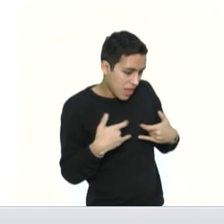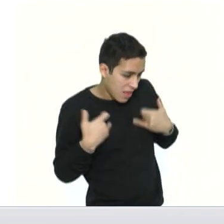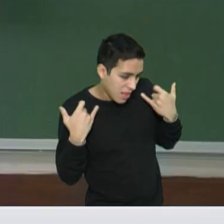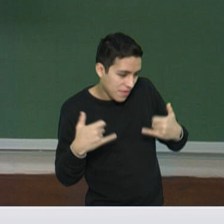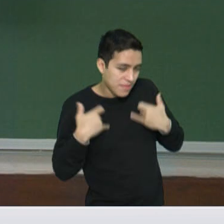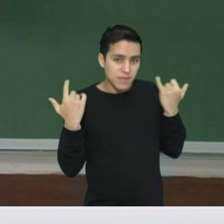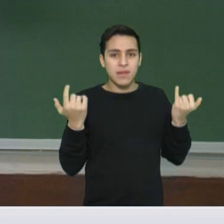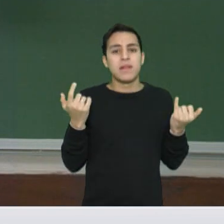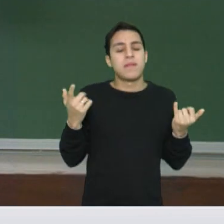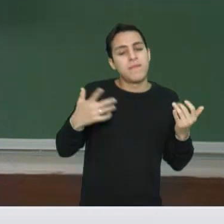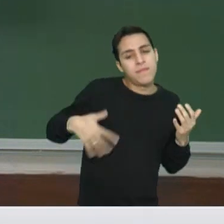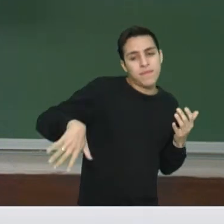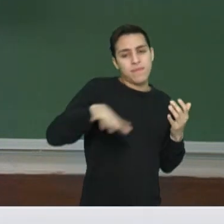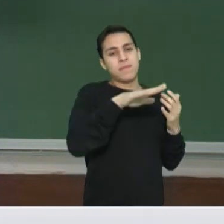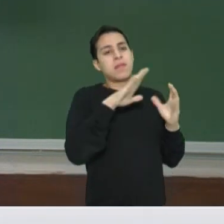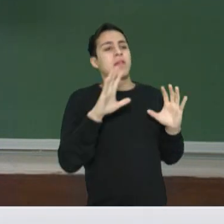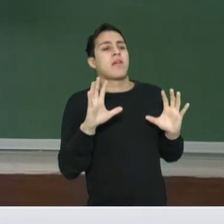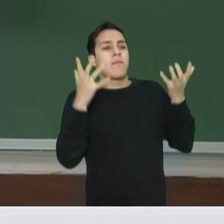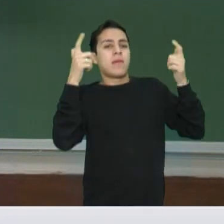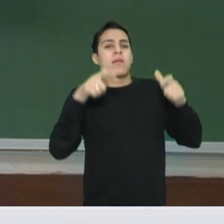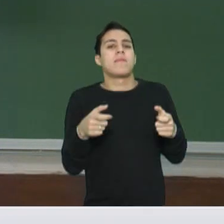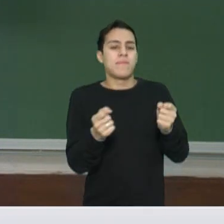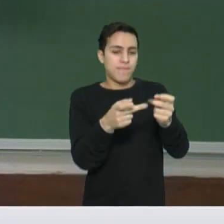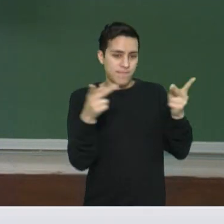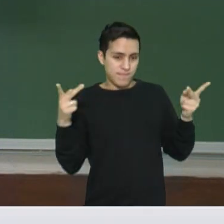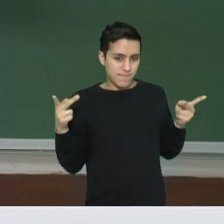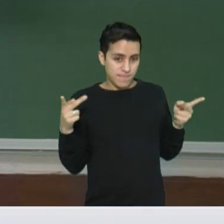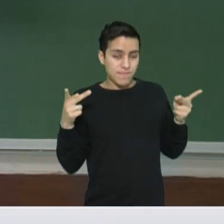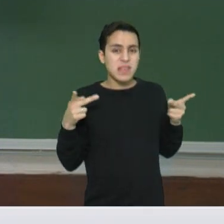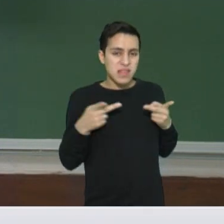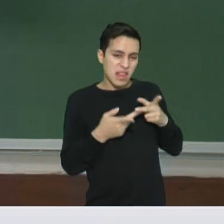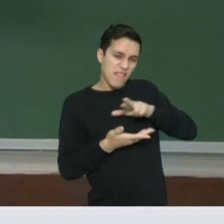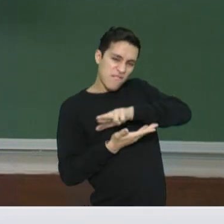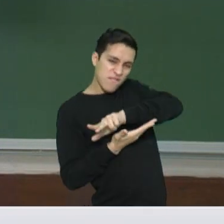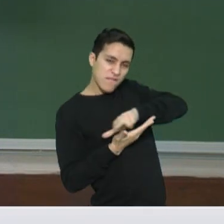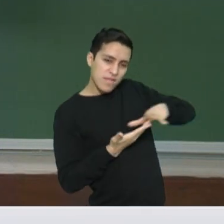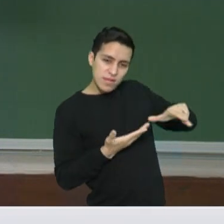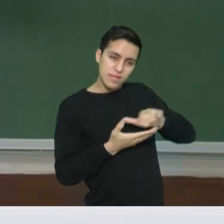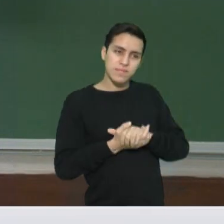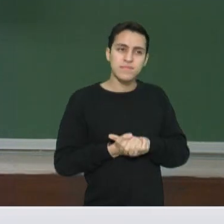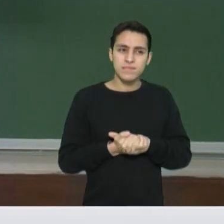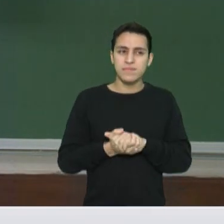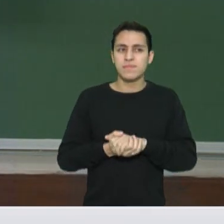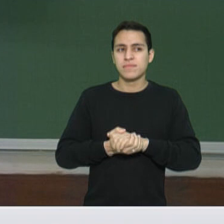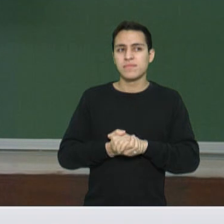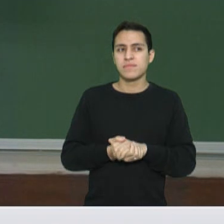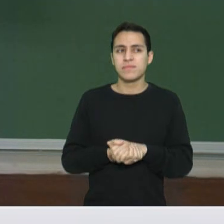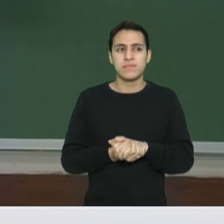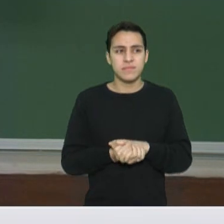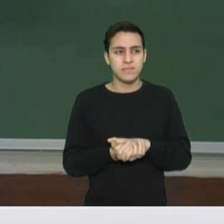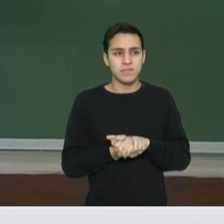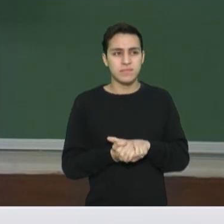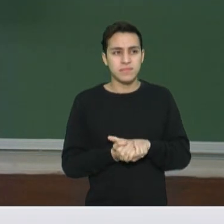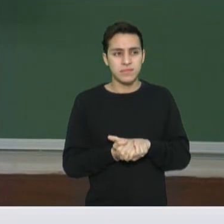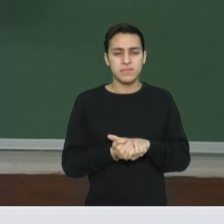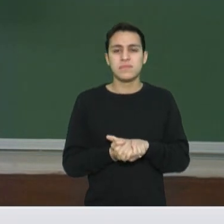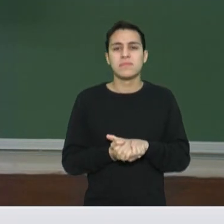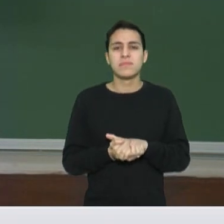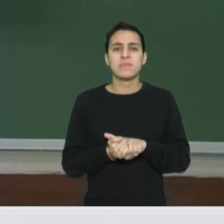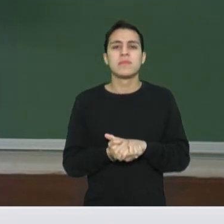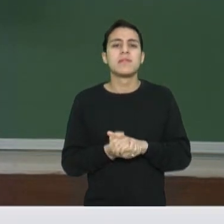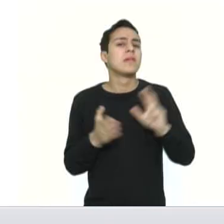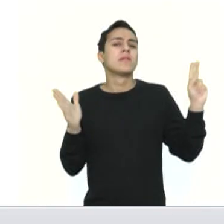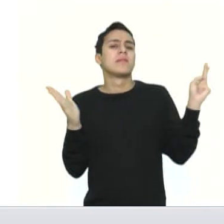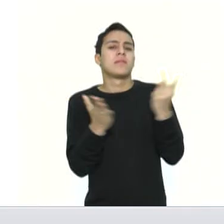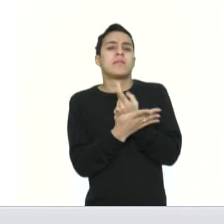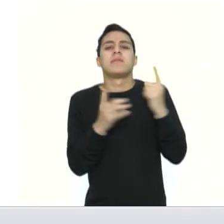aniversário, para eles comemorarem numa pizzaria, aliás, num rodízio, né? Não lembro se é de pizzaria, vamos dar uma olhada aqui. E aí o que